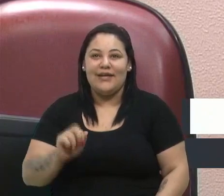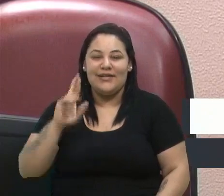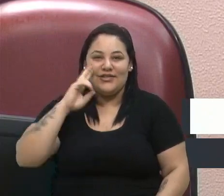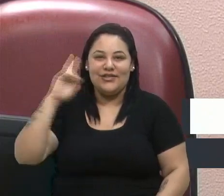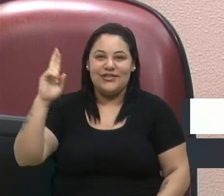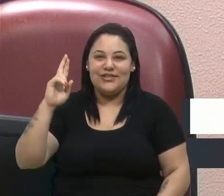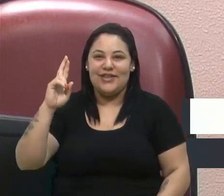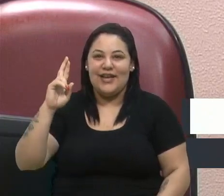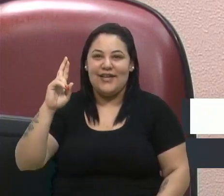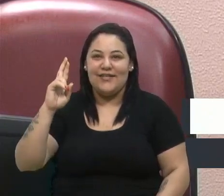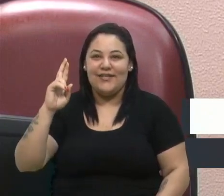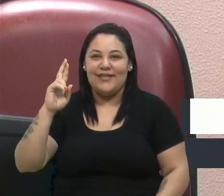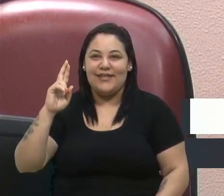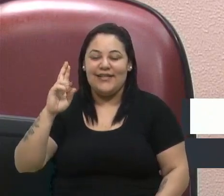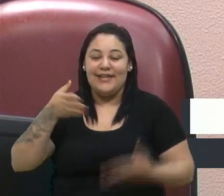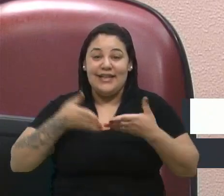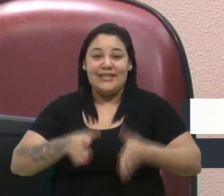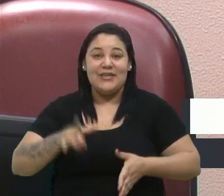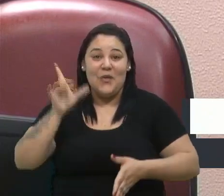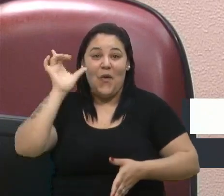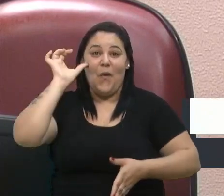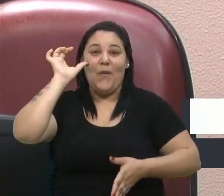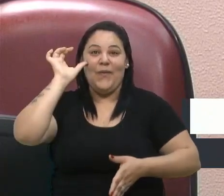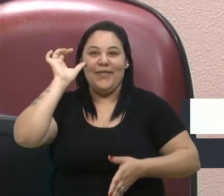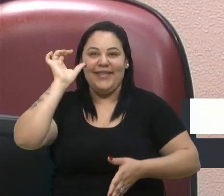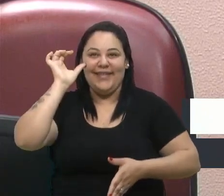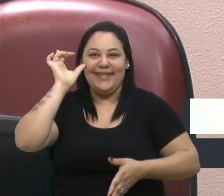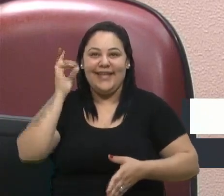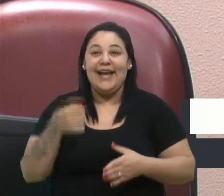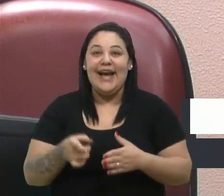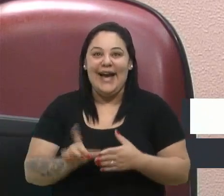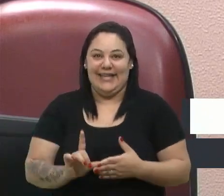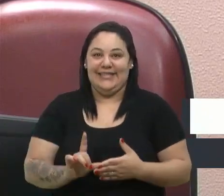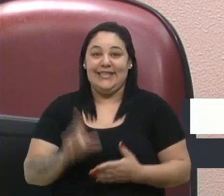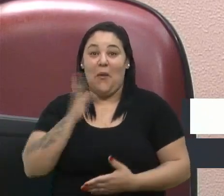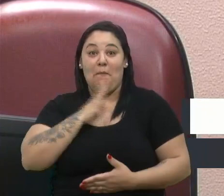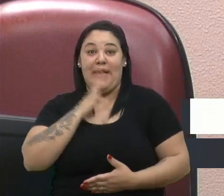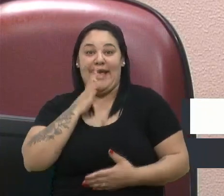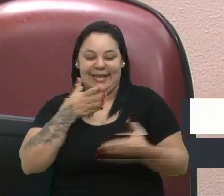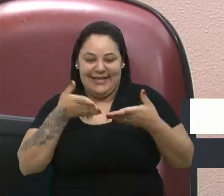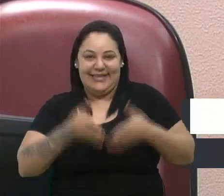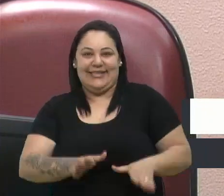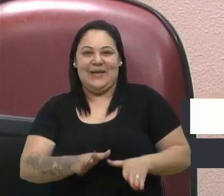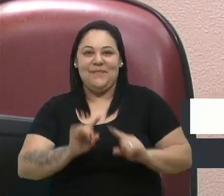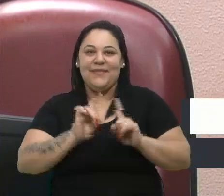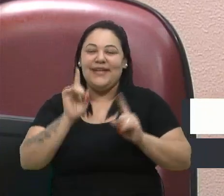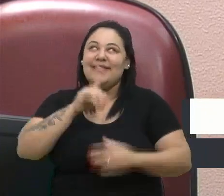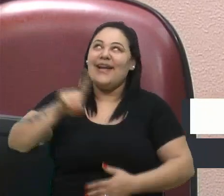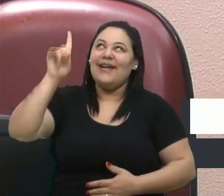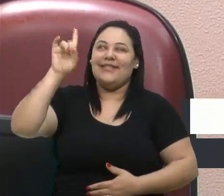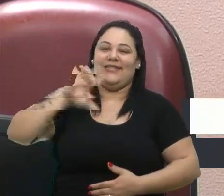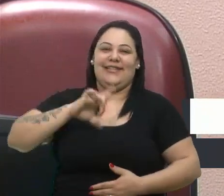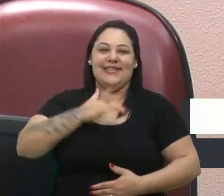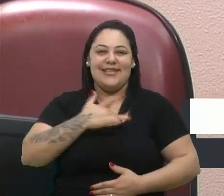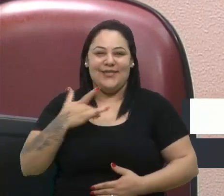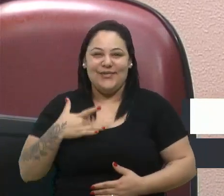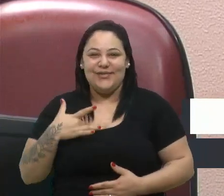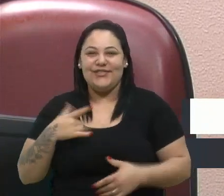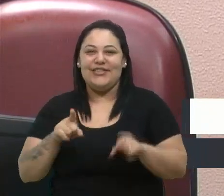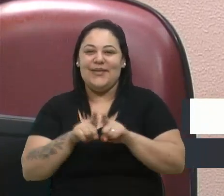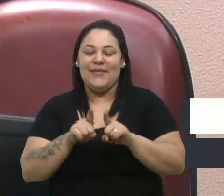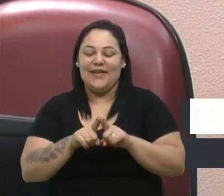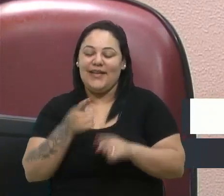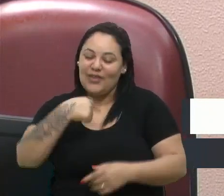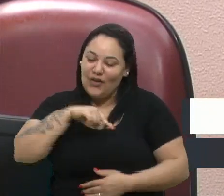veio adiantada, a vereadora Tati, ela veio com pressa, mas graças a Deus veio com muita saúde, né? A gente